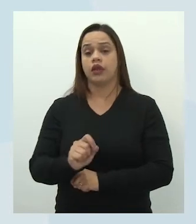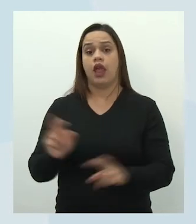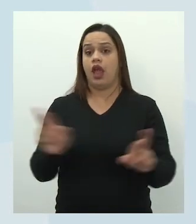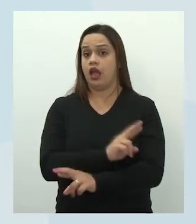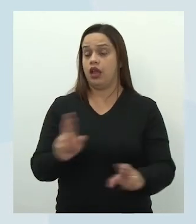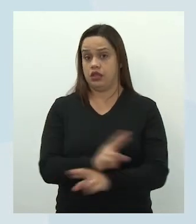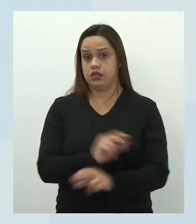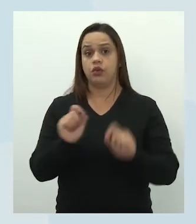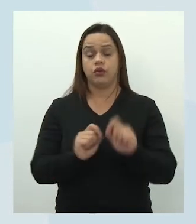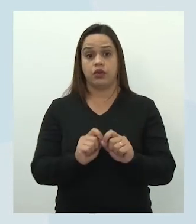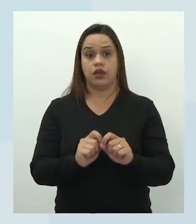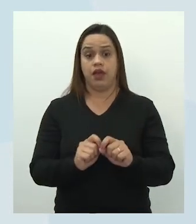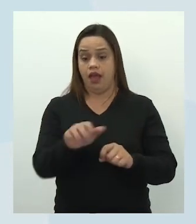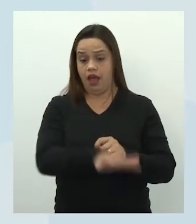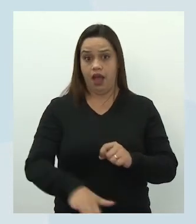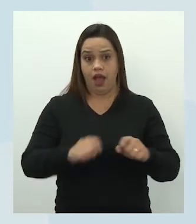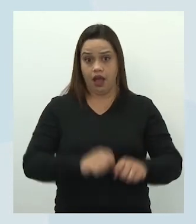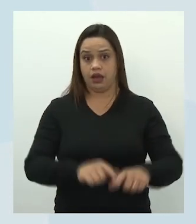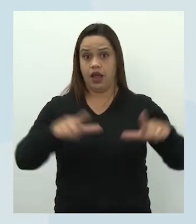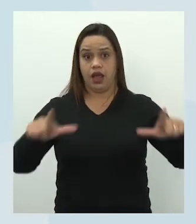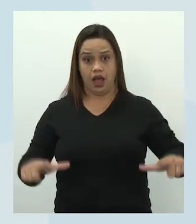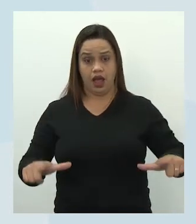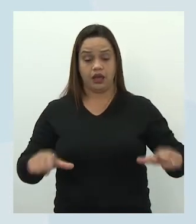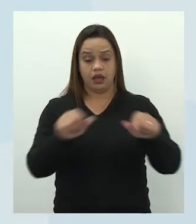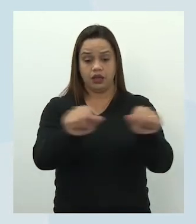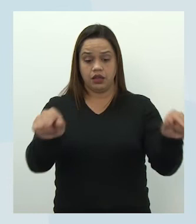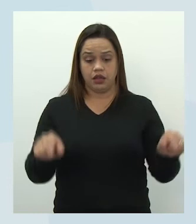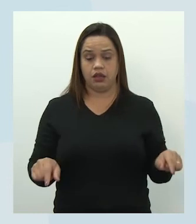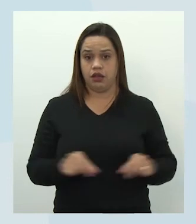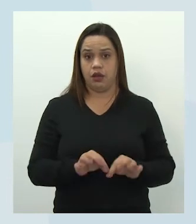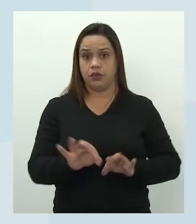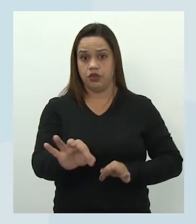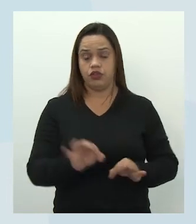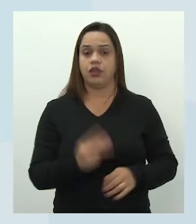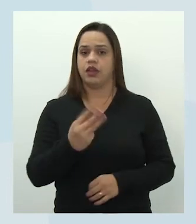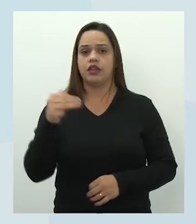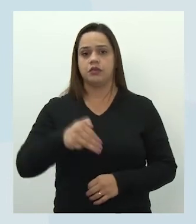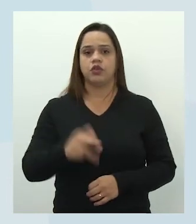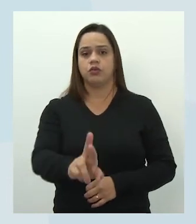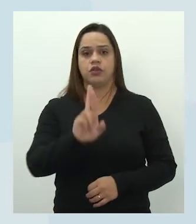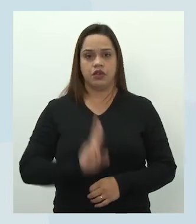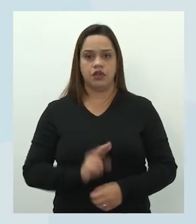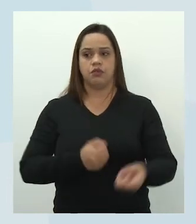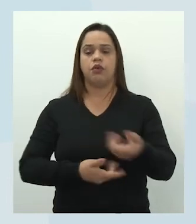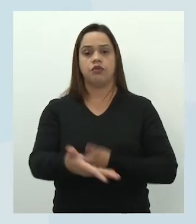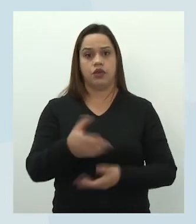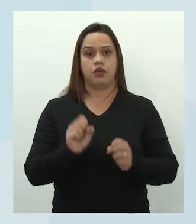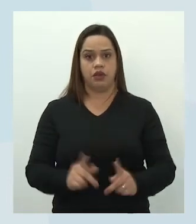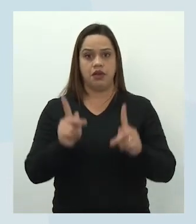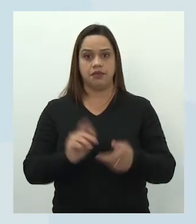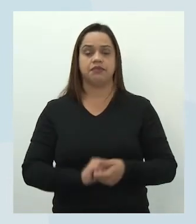o aumento de área e a medida do perímetro? Vamos lá, 3 minutinhos para vocês compartilharem com a gente, tá bom?